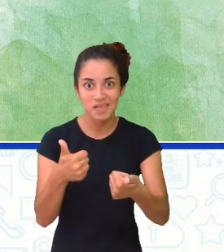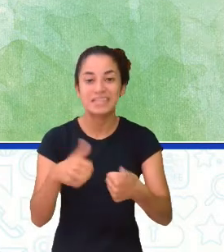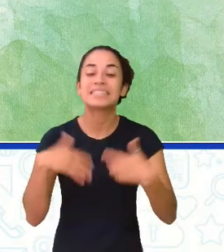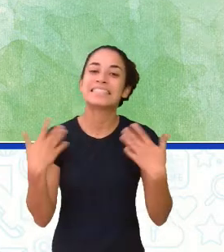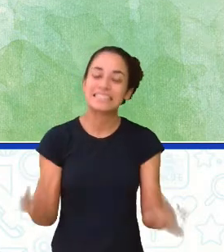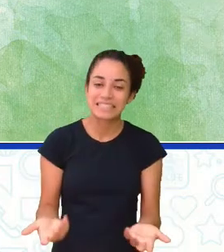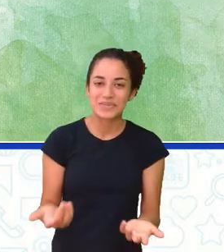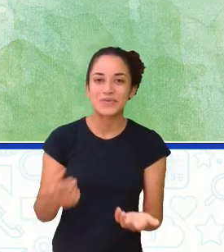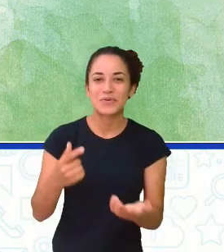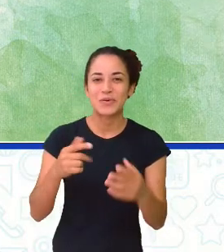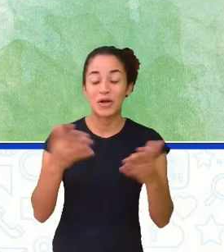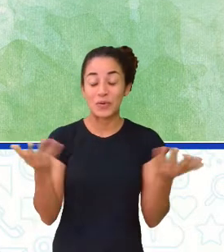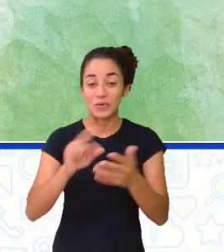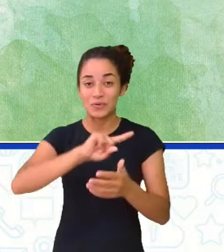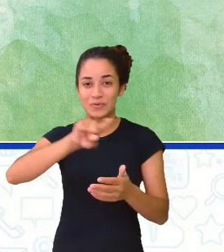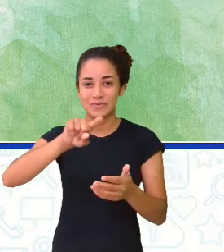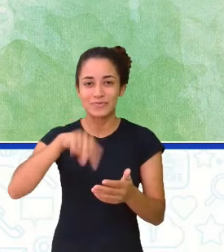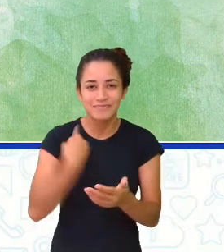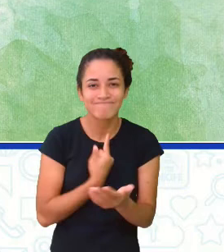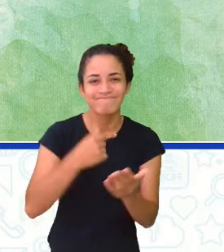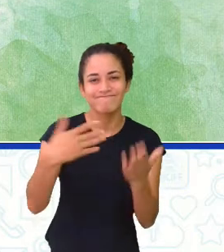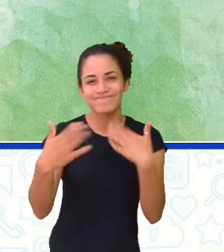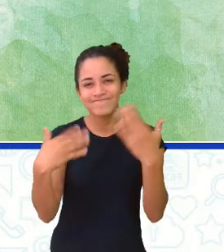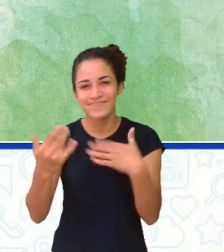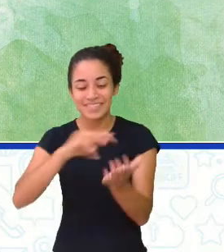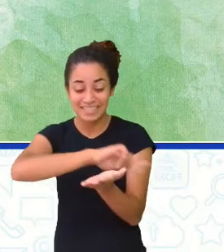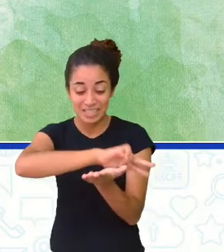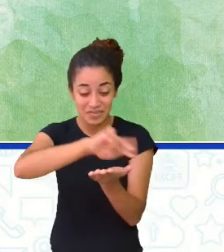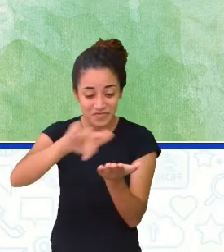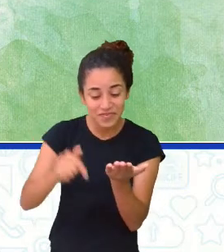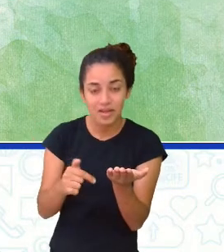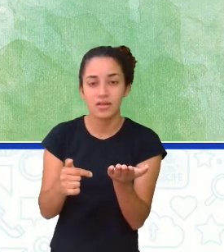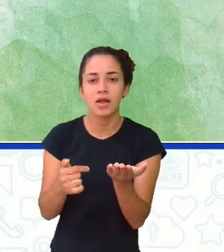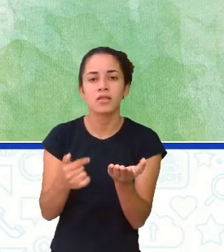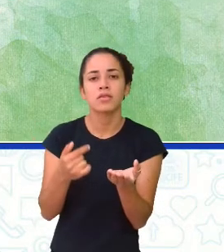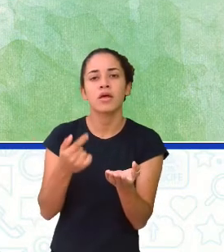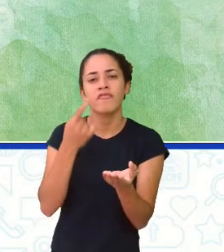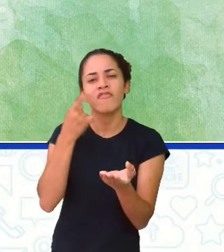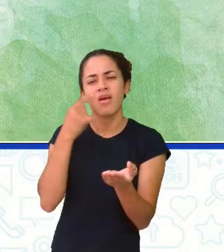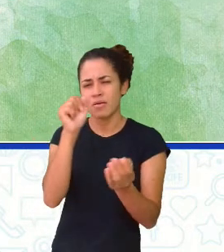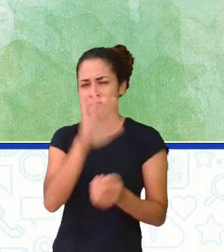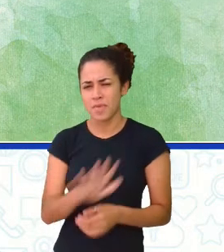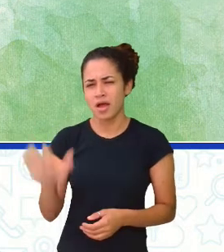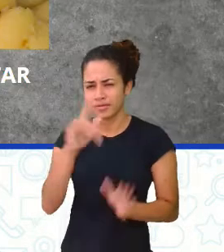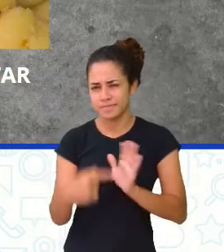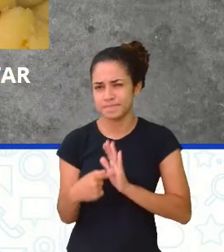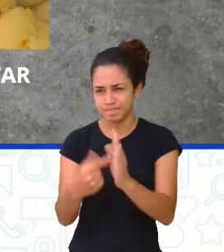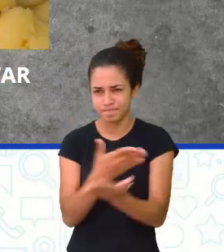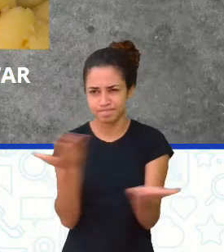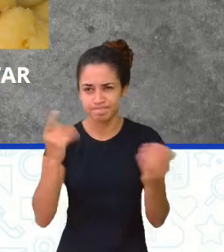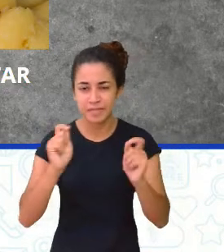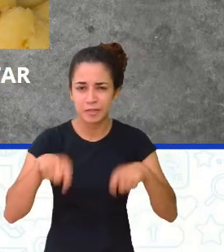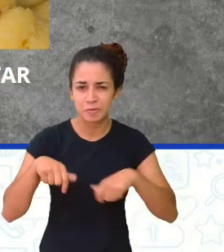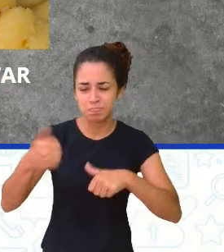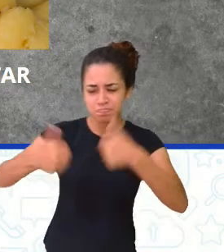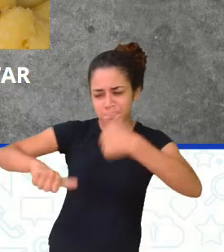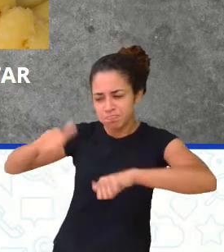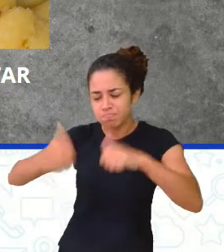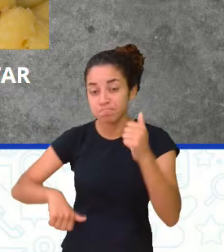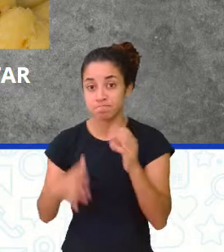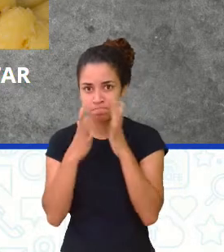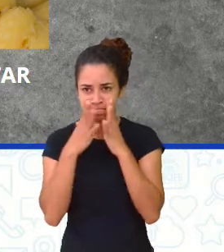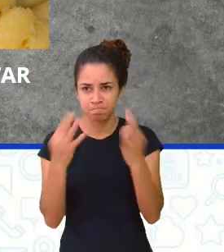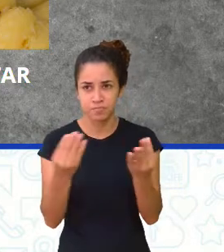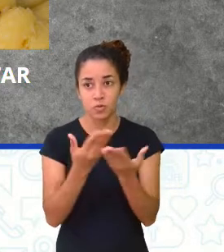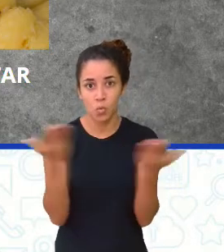conversar, mas é a partir, né, de uma imagem que eu vou mostrar aqui a vocês, para a gente poder analisar. Prestem atenção a